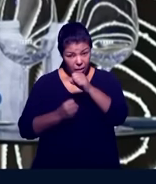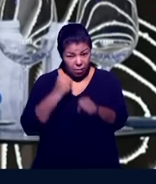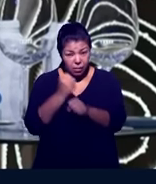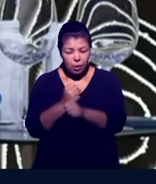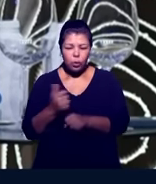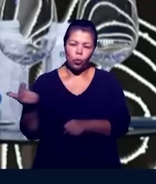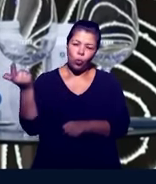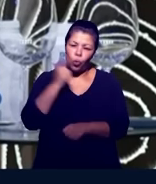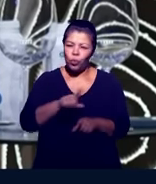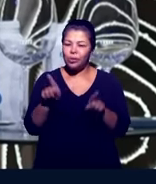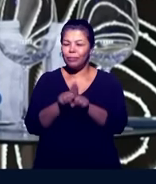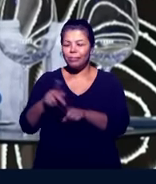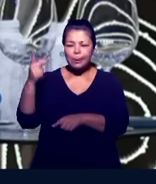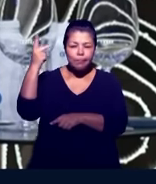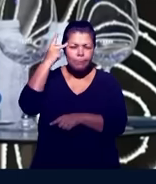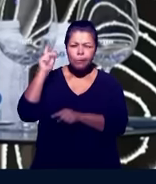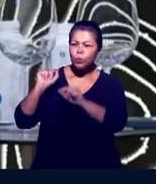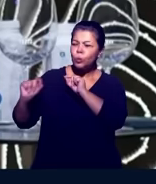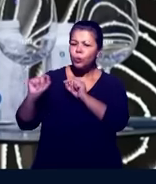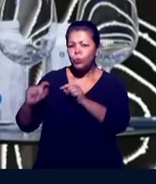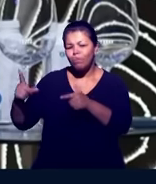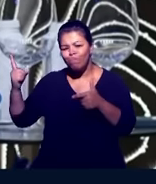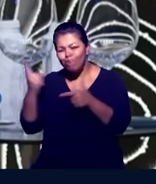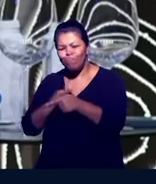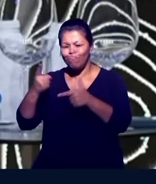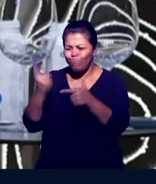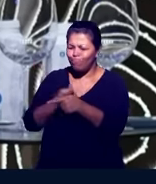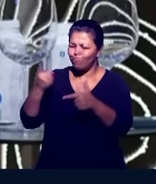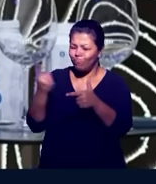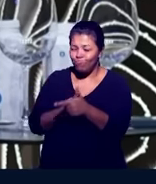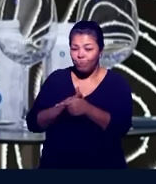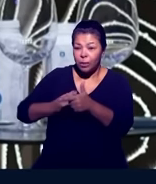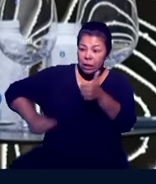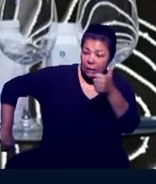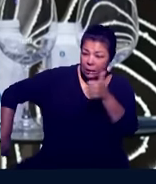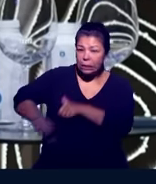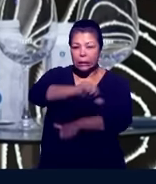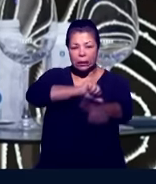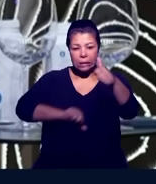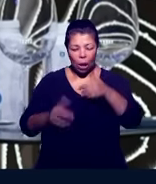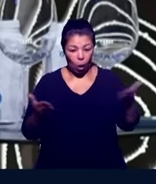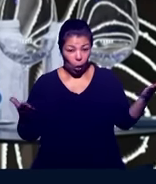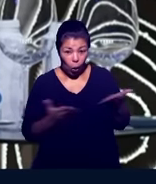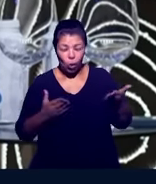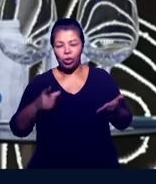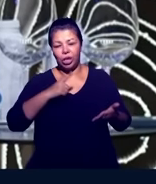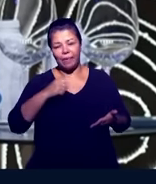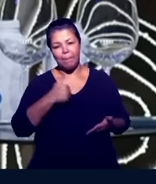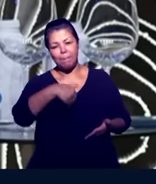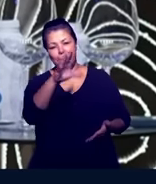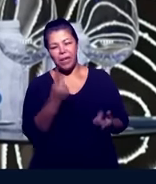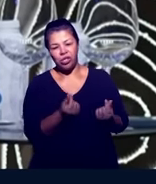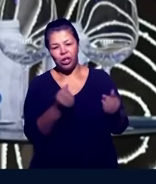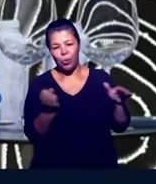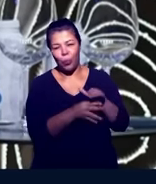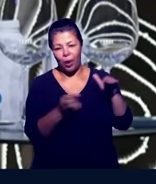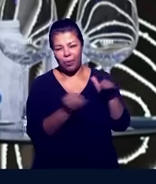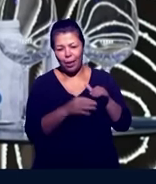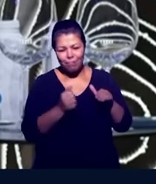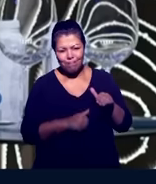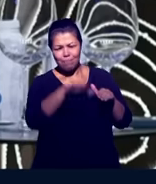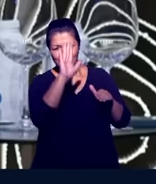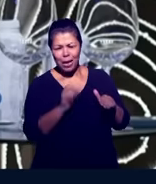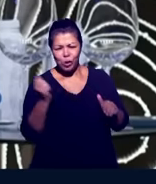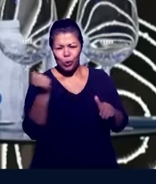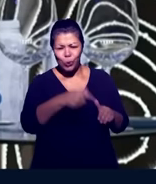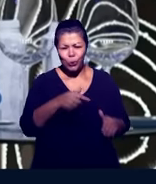da mais endividada do país na que hoje tem emcaixa mais dinheiro do que os nove estados do Nordeste juntos essa é a